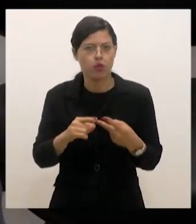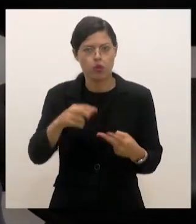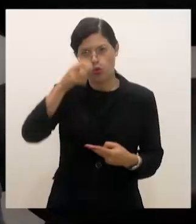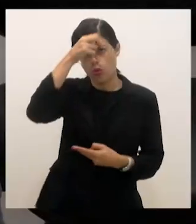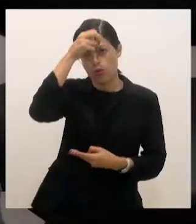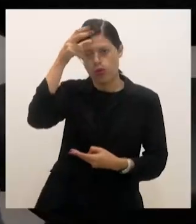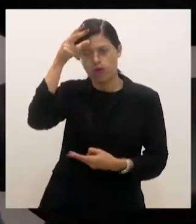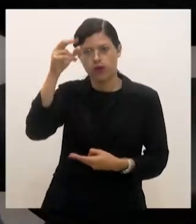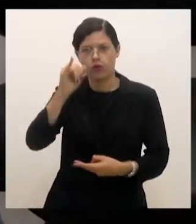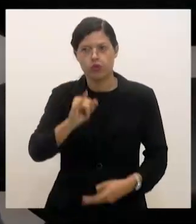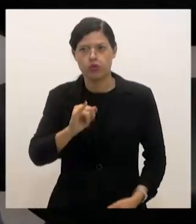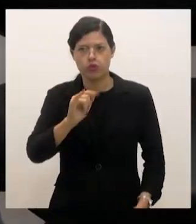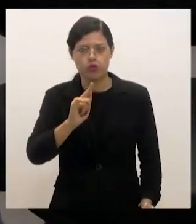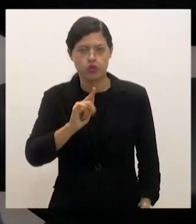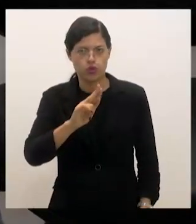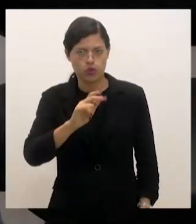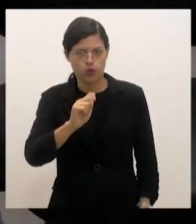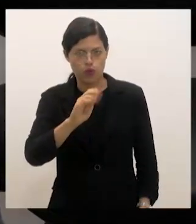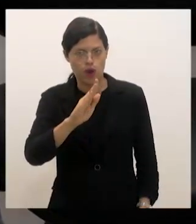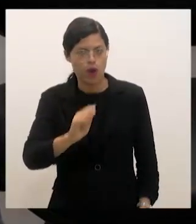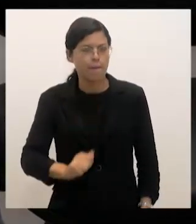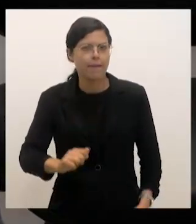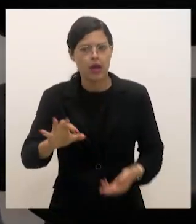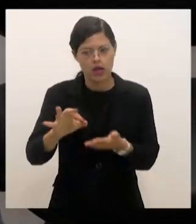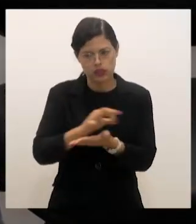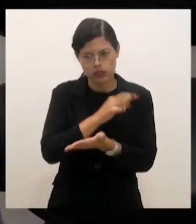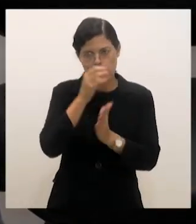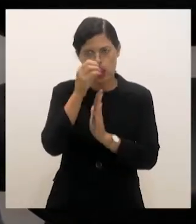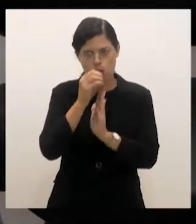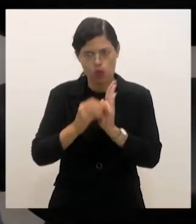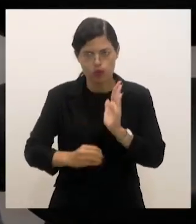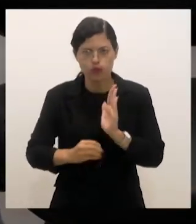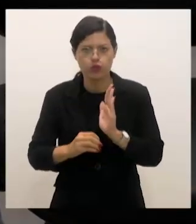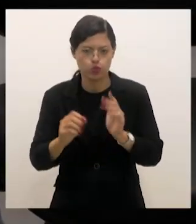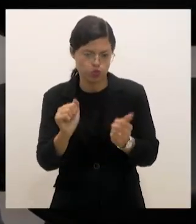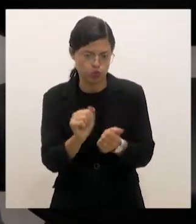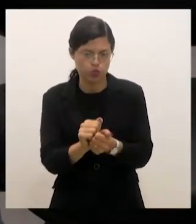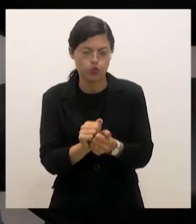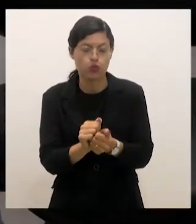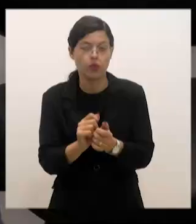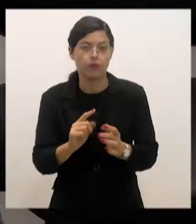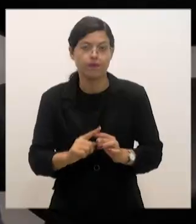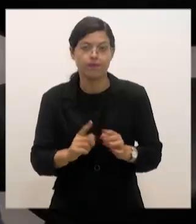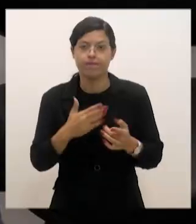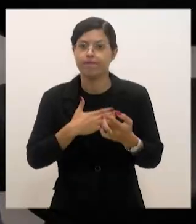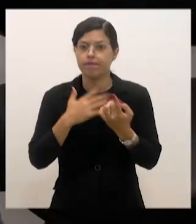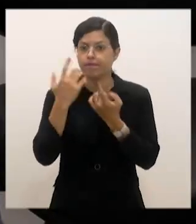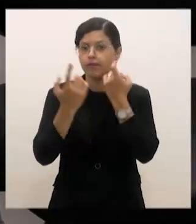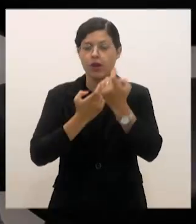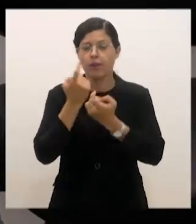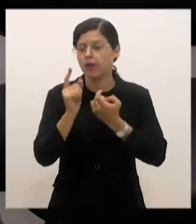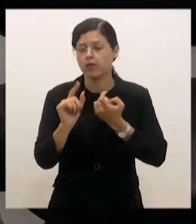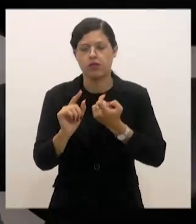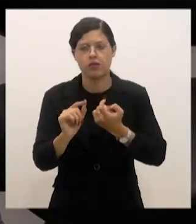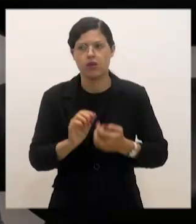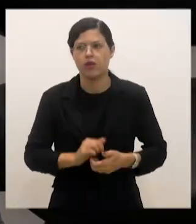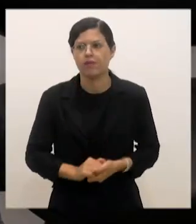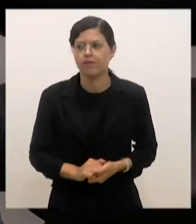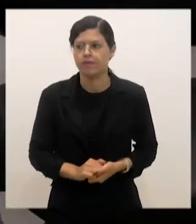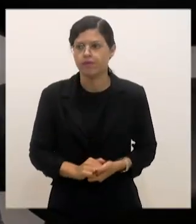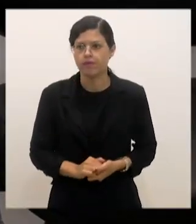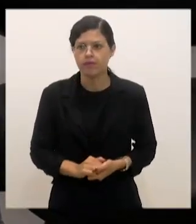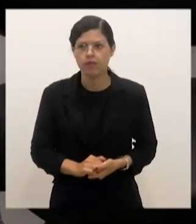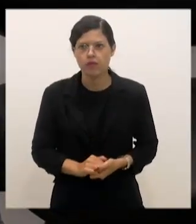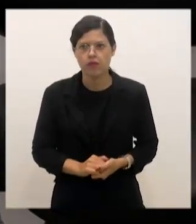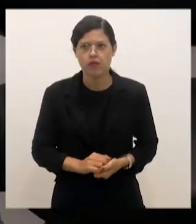de Iguaba assinaram um ofício conjunto, mas a minha preocupação, deputado Fred, aproveitando